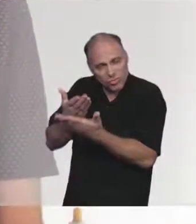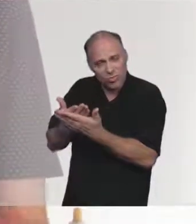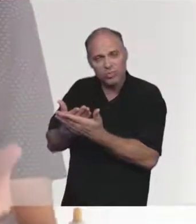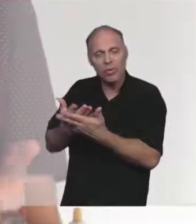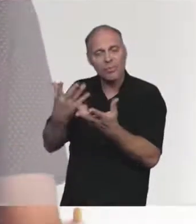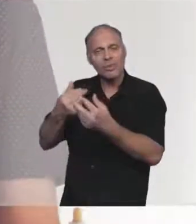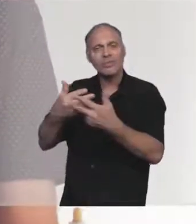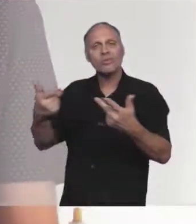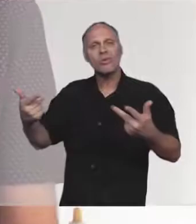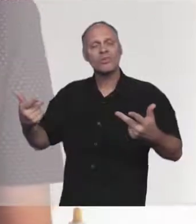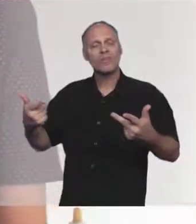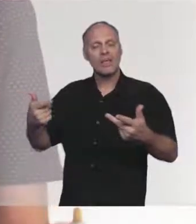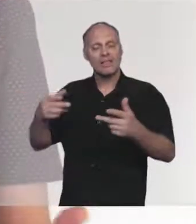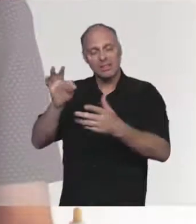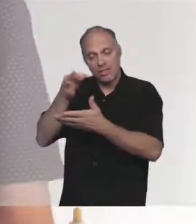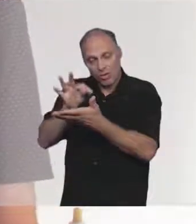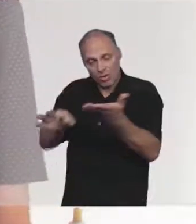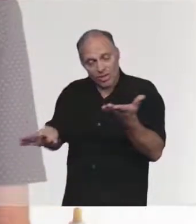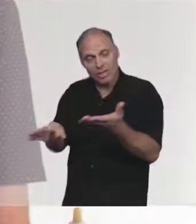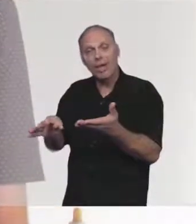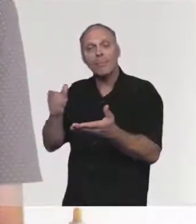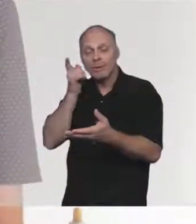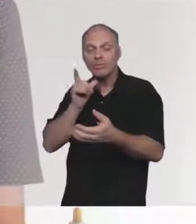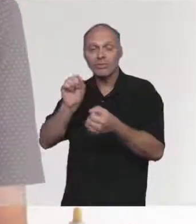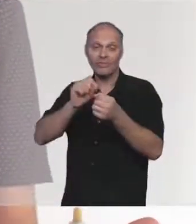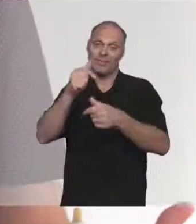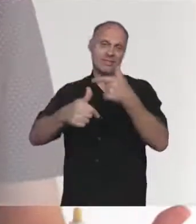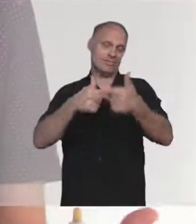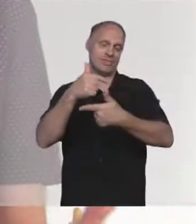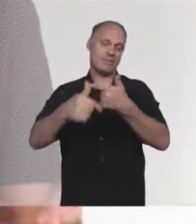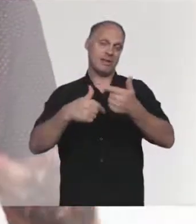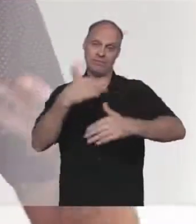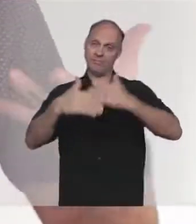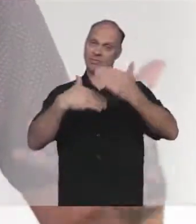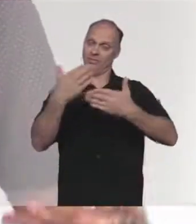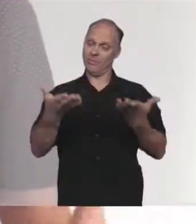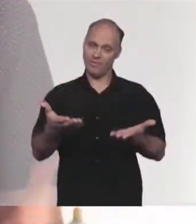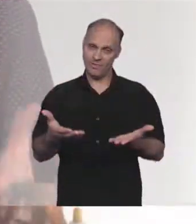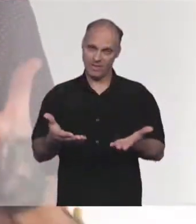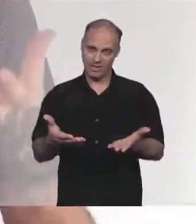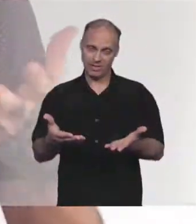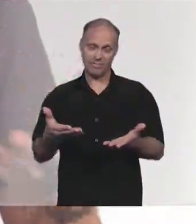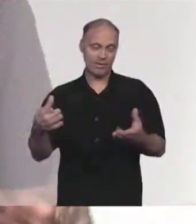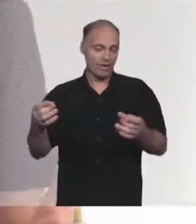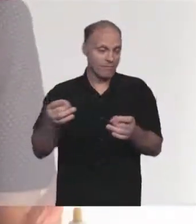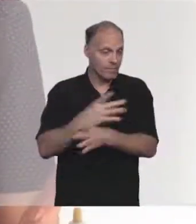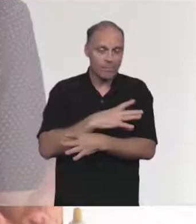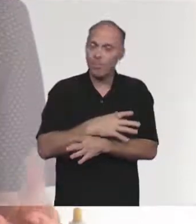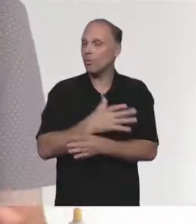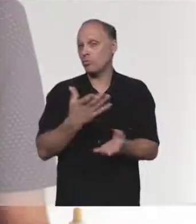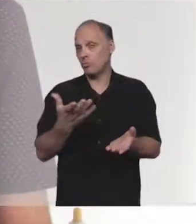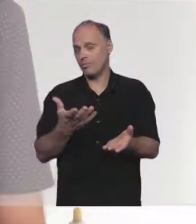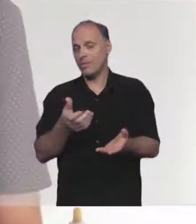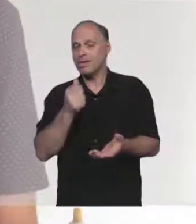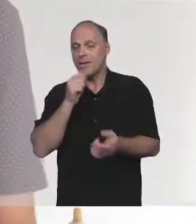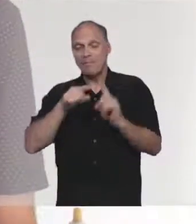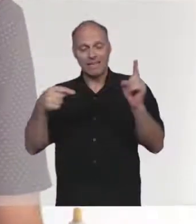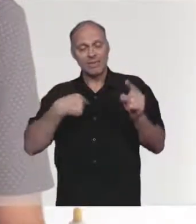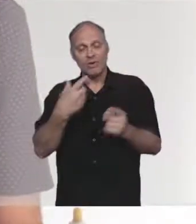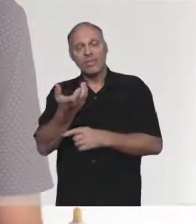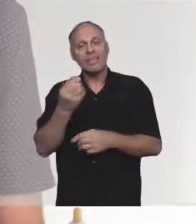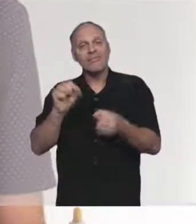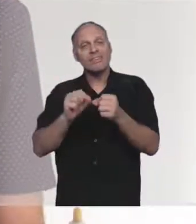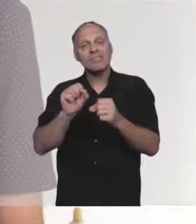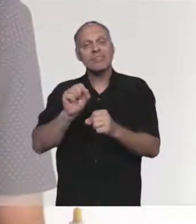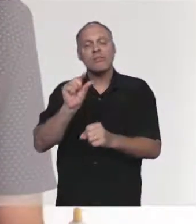estudo, muitas âncoras teóricas para o trabalho se formar. E eu